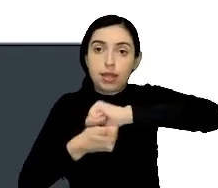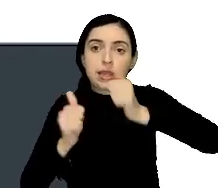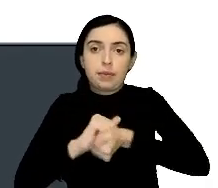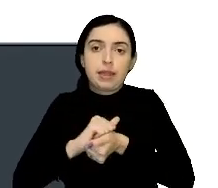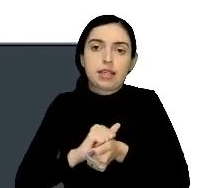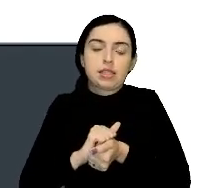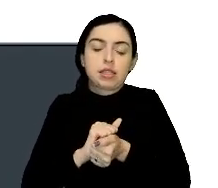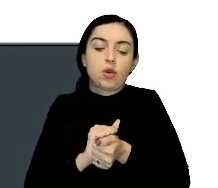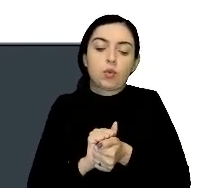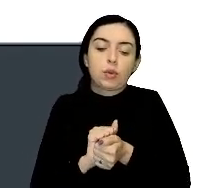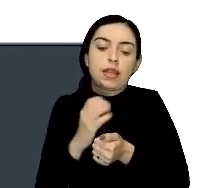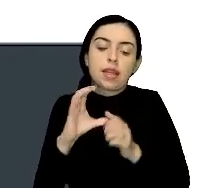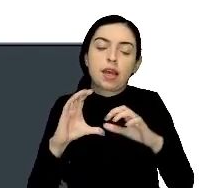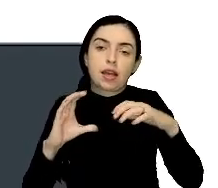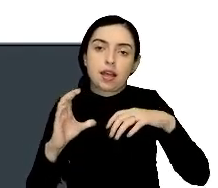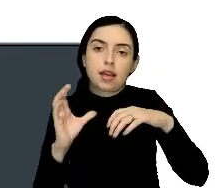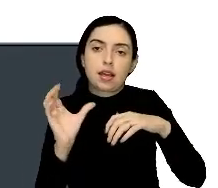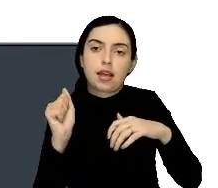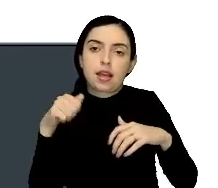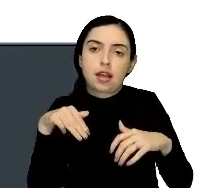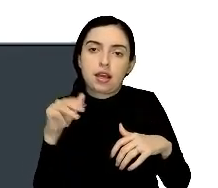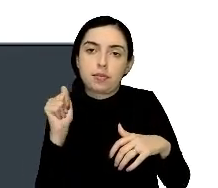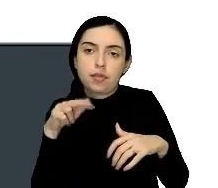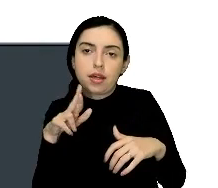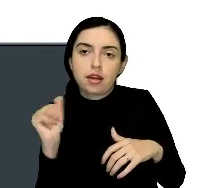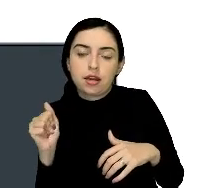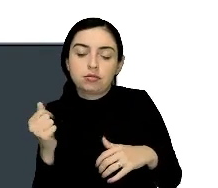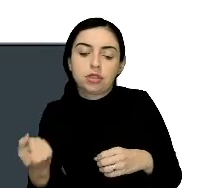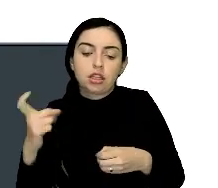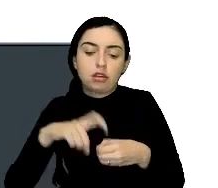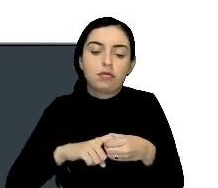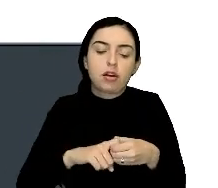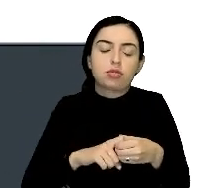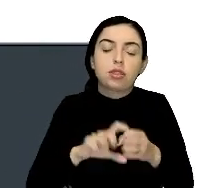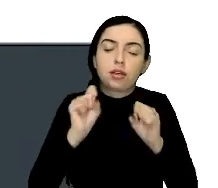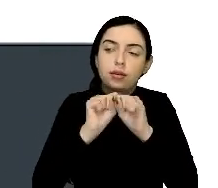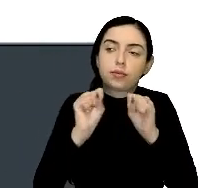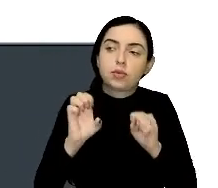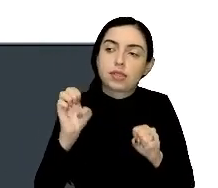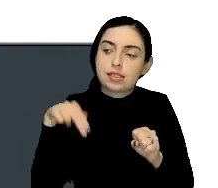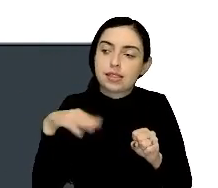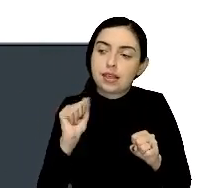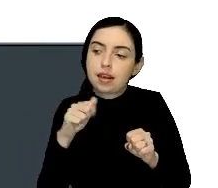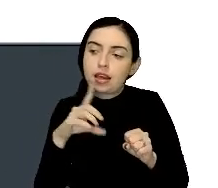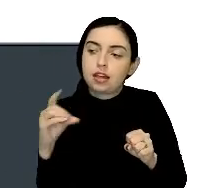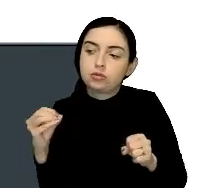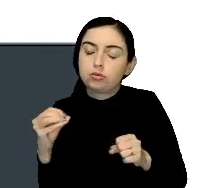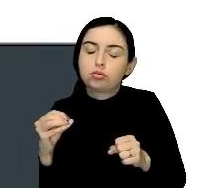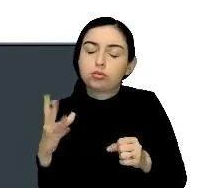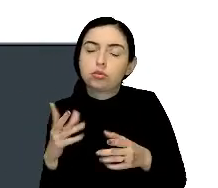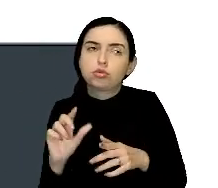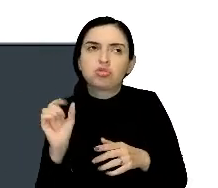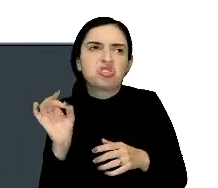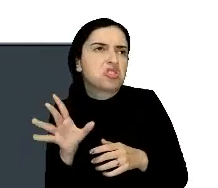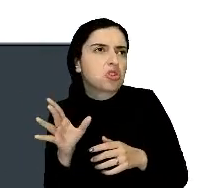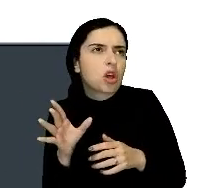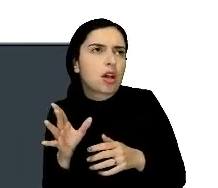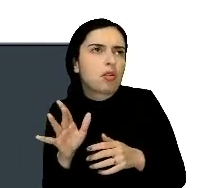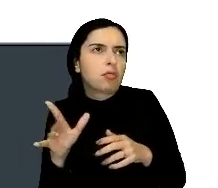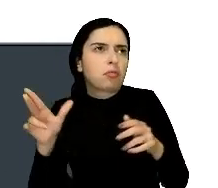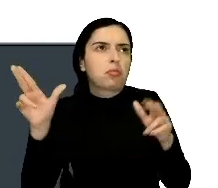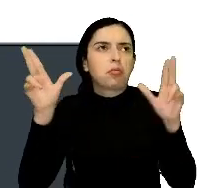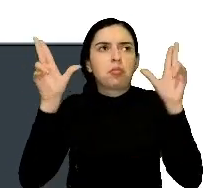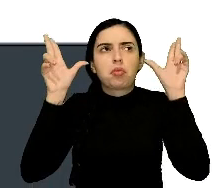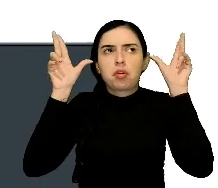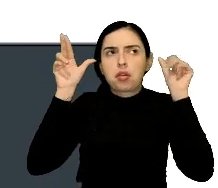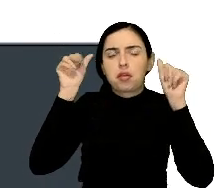um substitutivo na Câmara, que volta para o Senado no dia 13 de dezembro de 2016 e só lá na Páscoa de